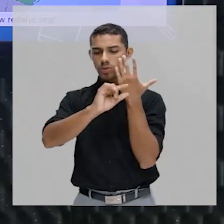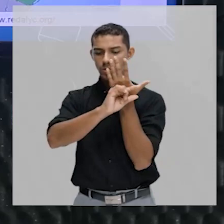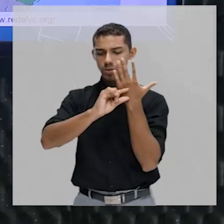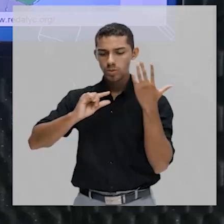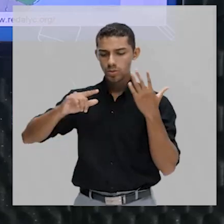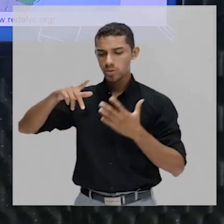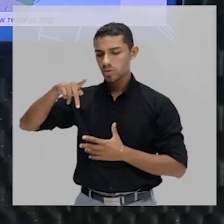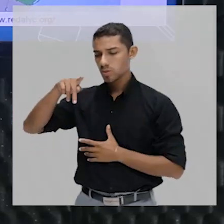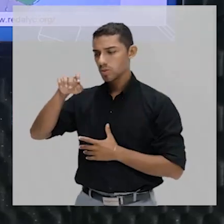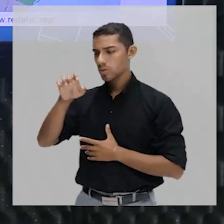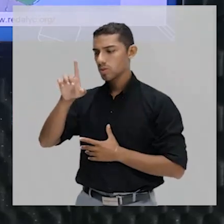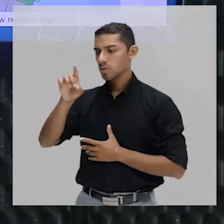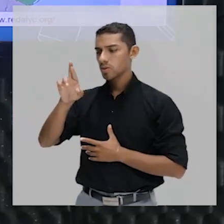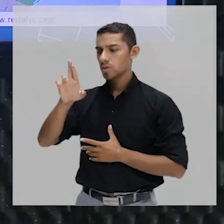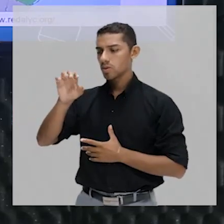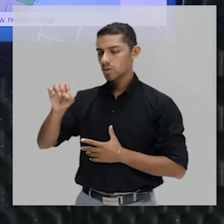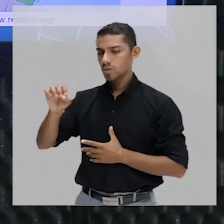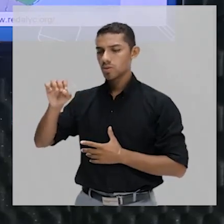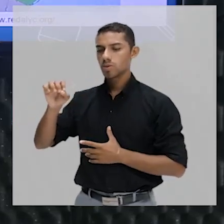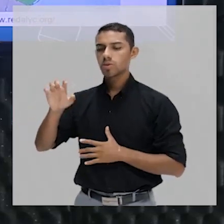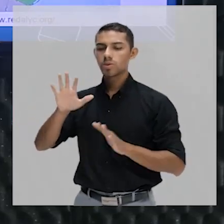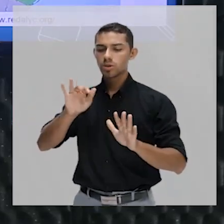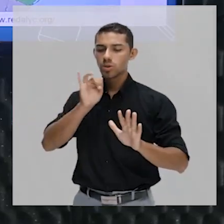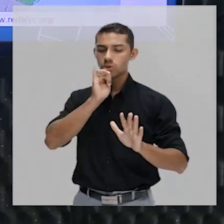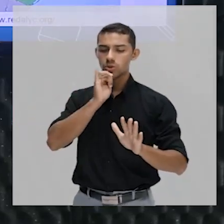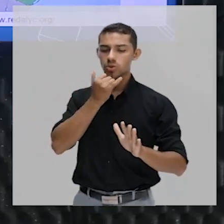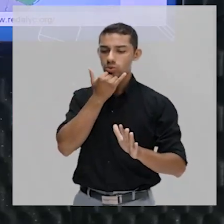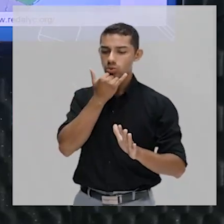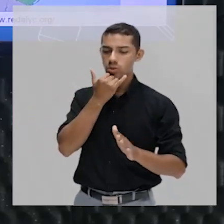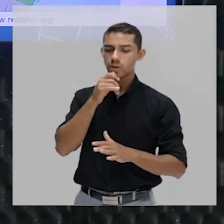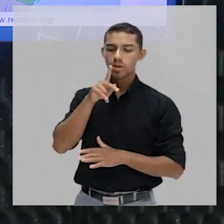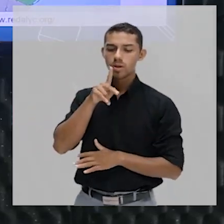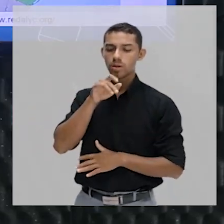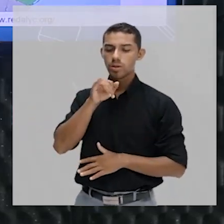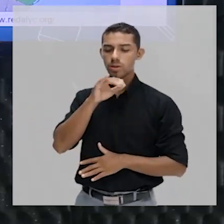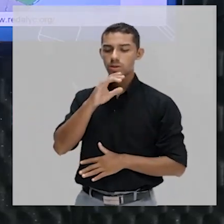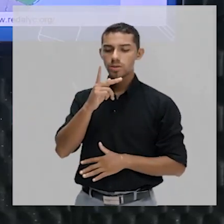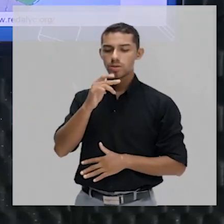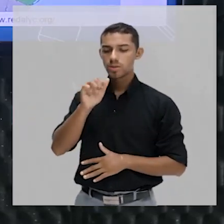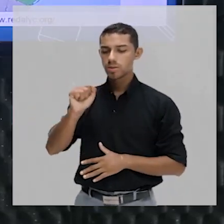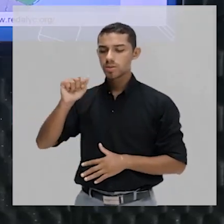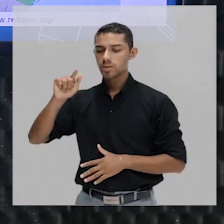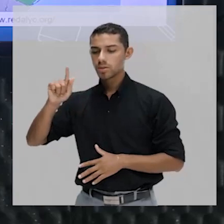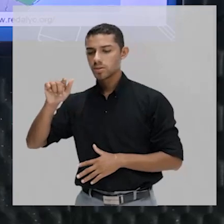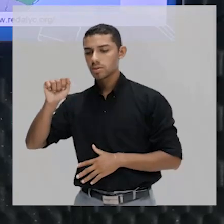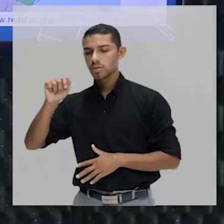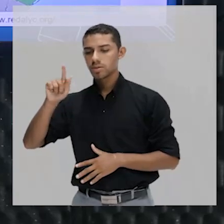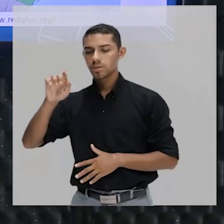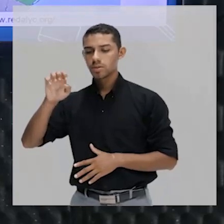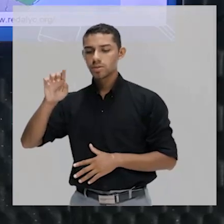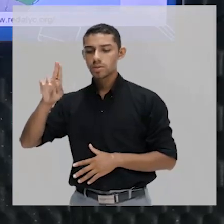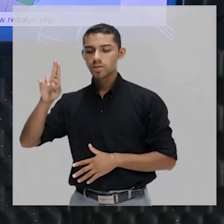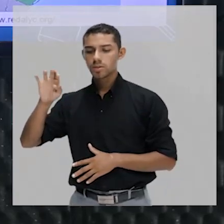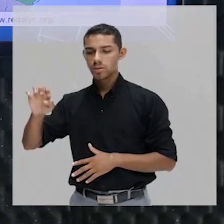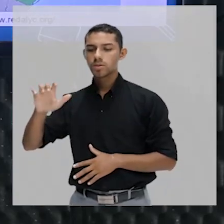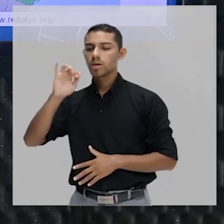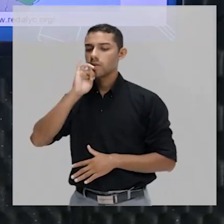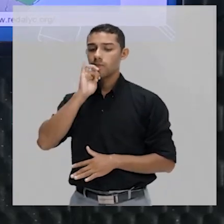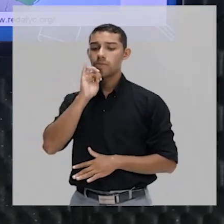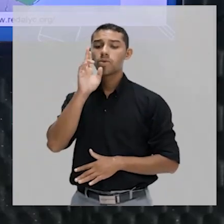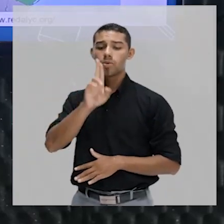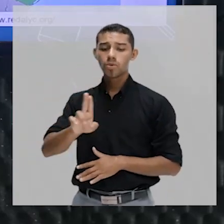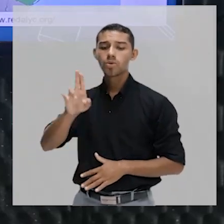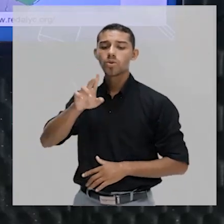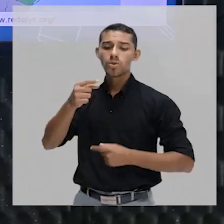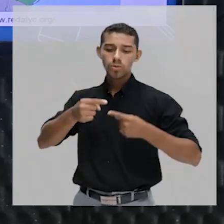Pedro Geiger, tá certo? Pinchas Geiger, desculpa, tá? Em vez de ele utilizar o critério aí político-administrativo, histórico,